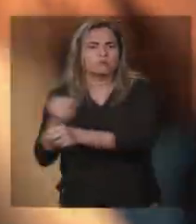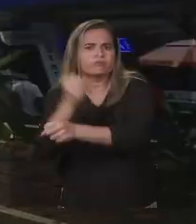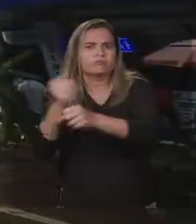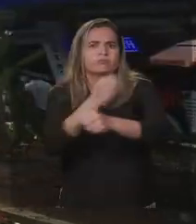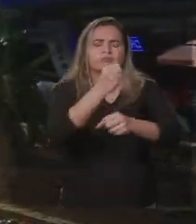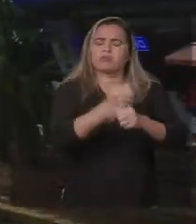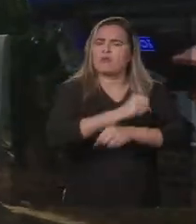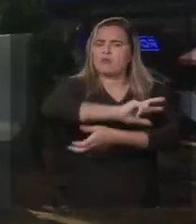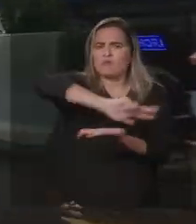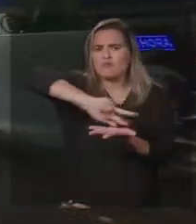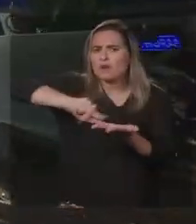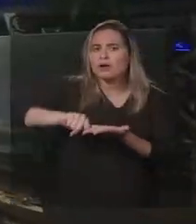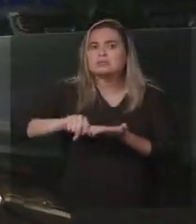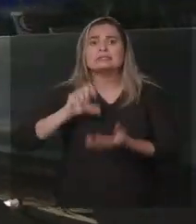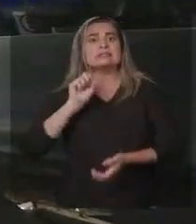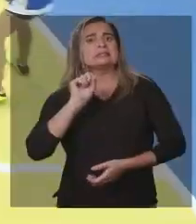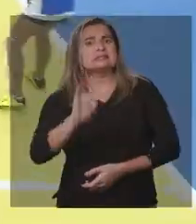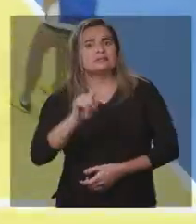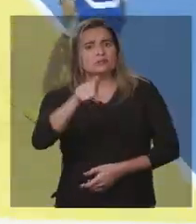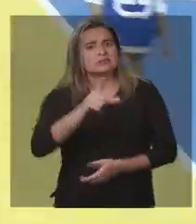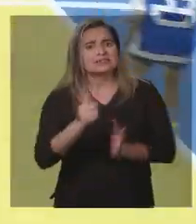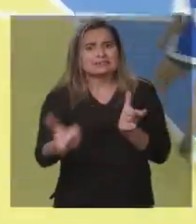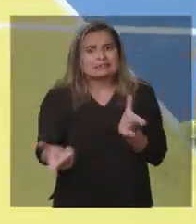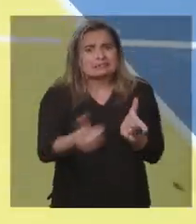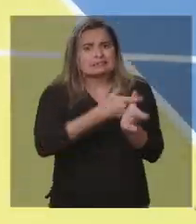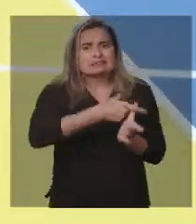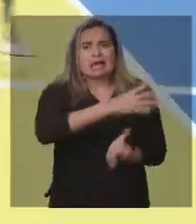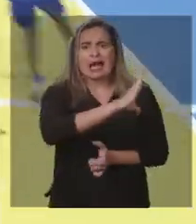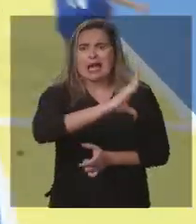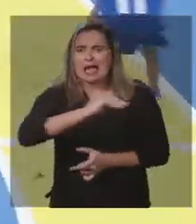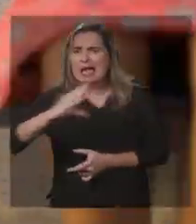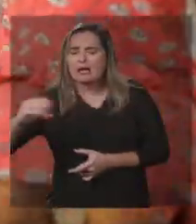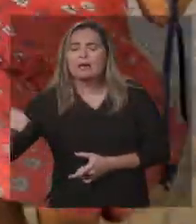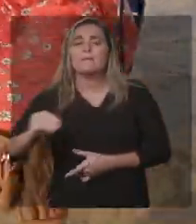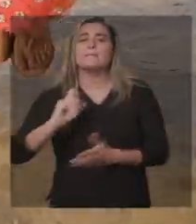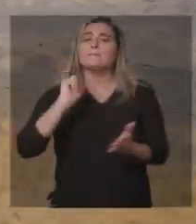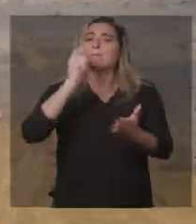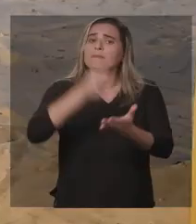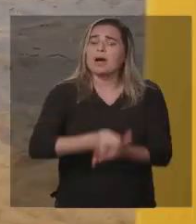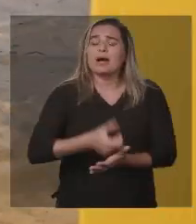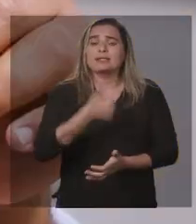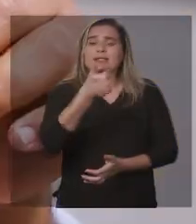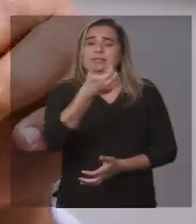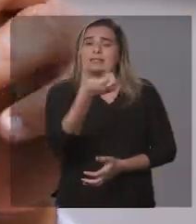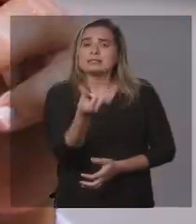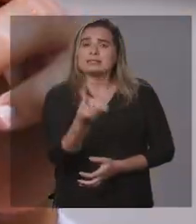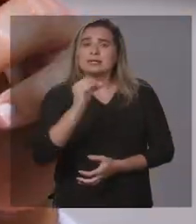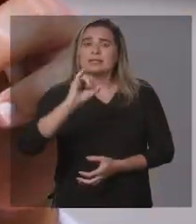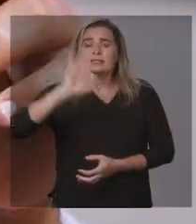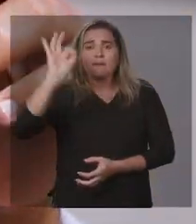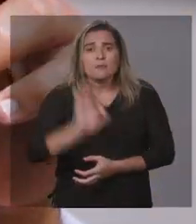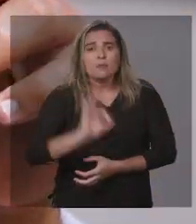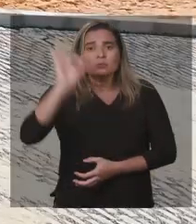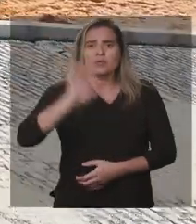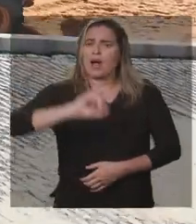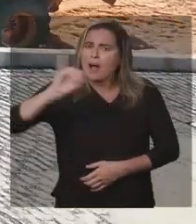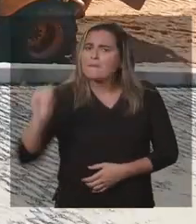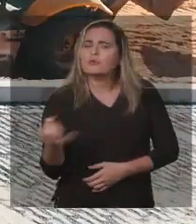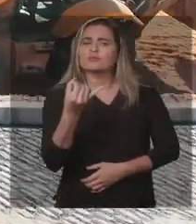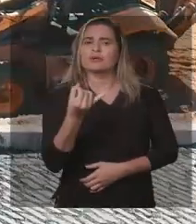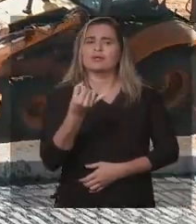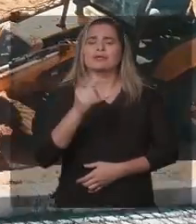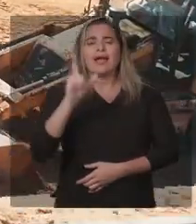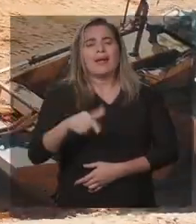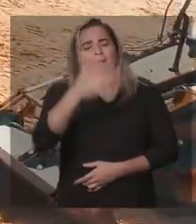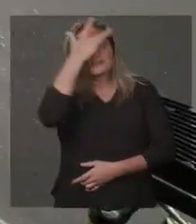histórico. Se você possui alguma pendência, regularize até 18 de janeiro e aproveite o desconto de 16% para a cota única.